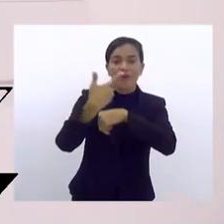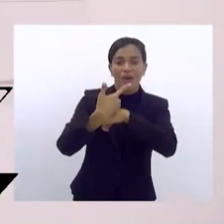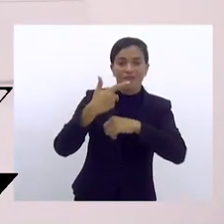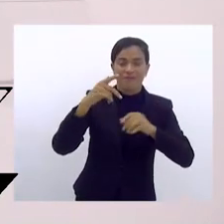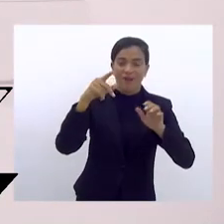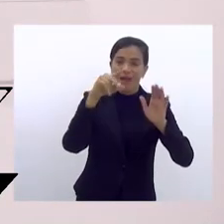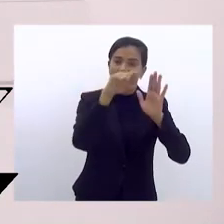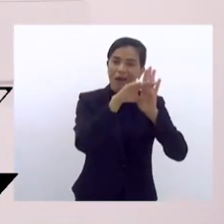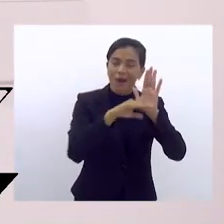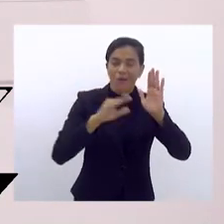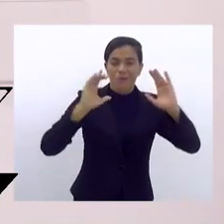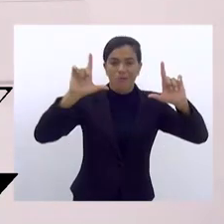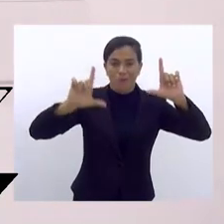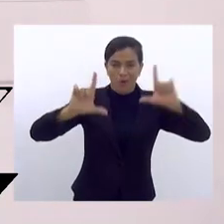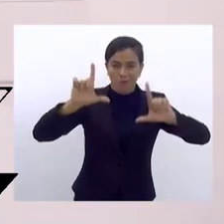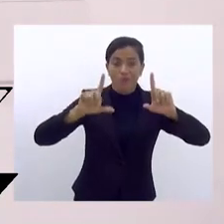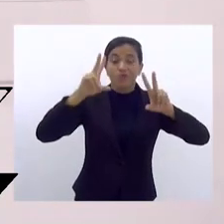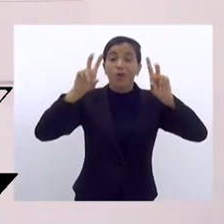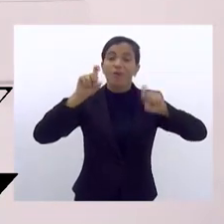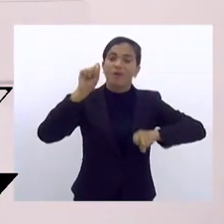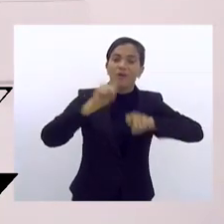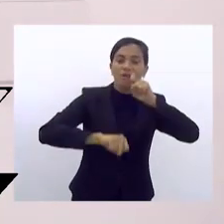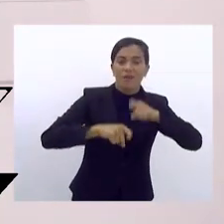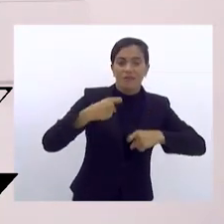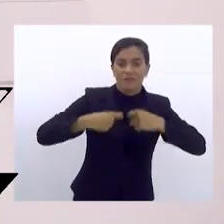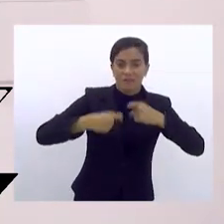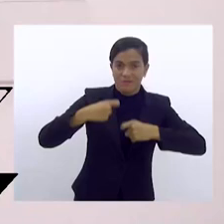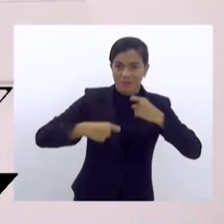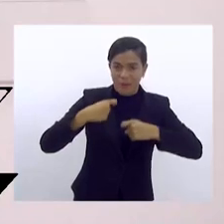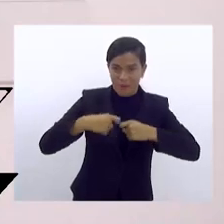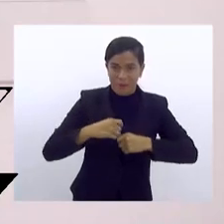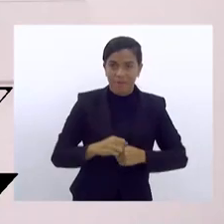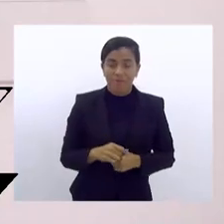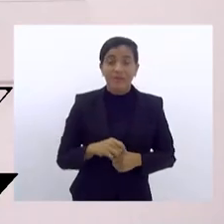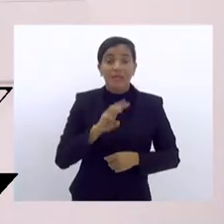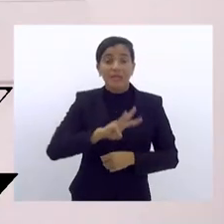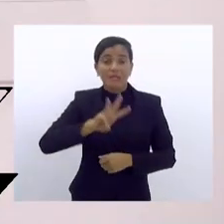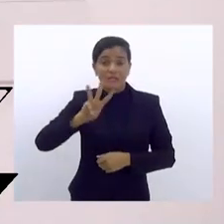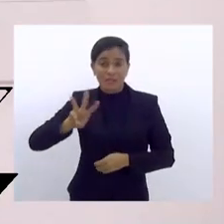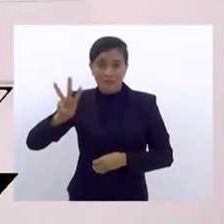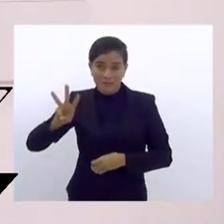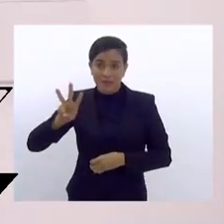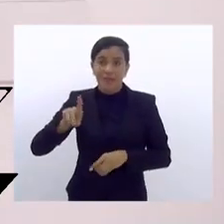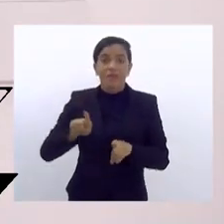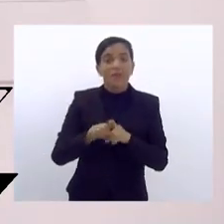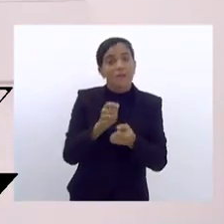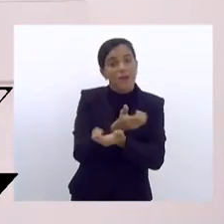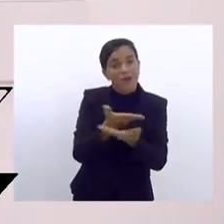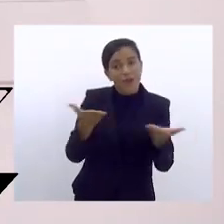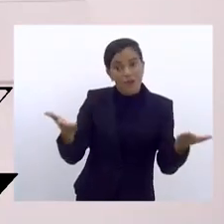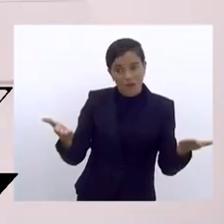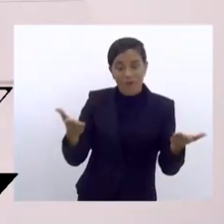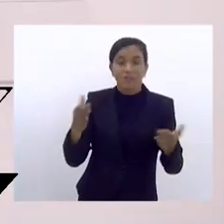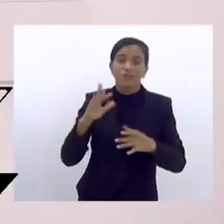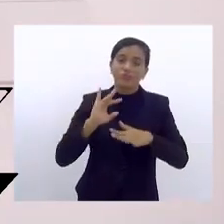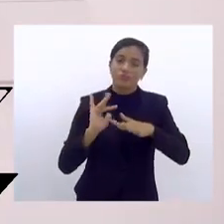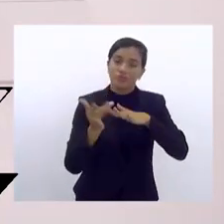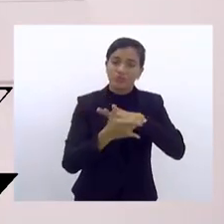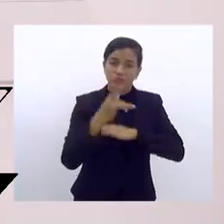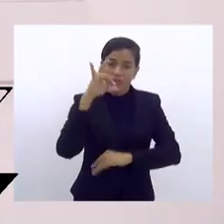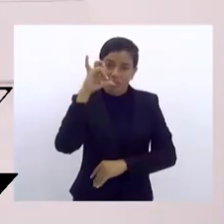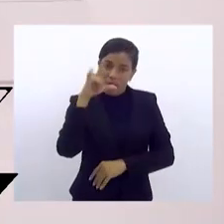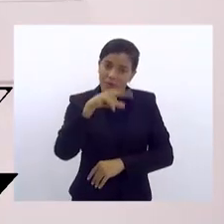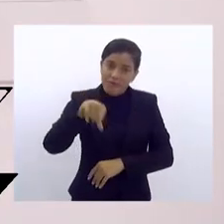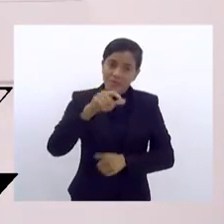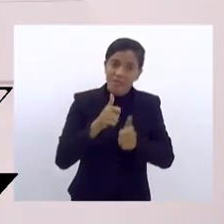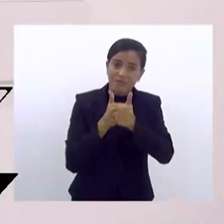violência sexual e que dentro de uma semana vai ser postado no site da rede e também oferecemos o Instagram para vocês acompanharem que